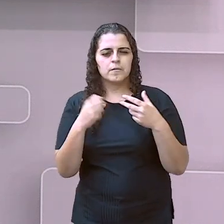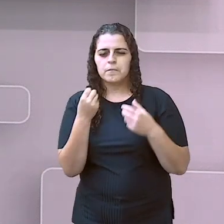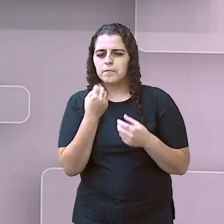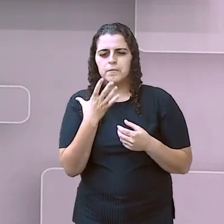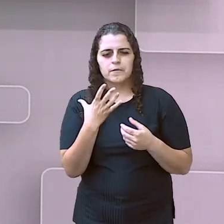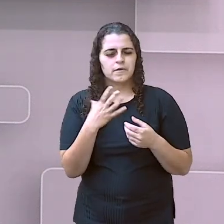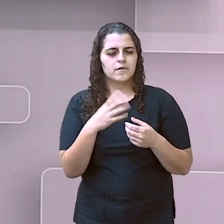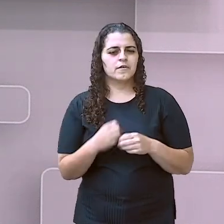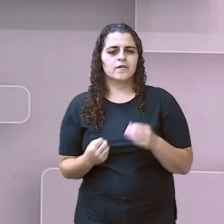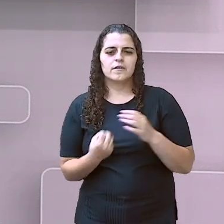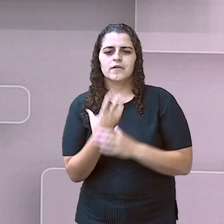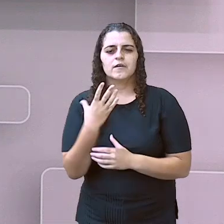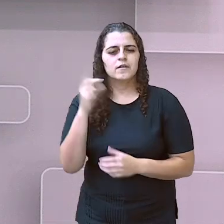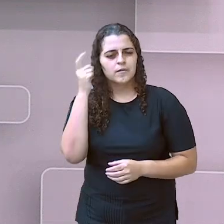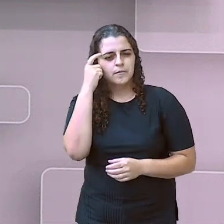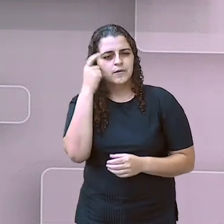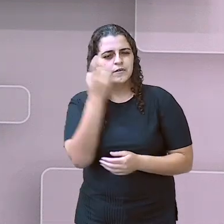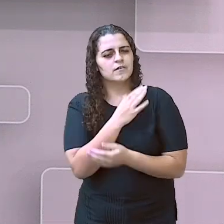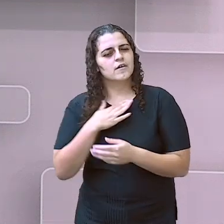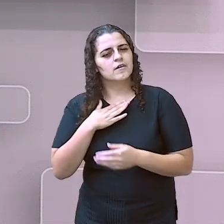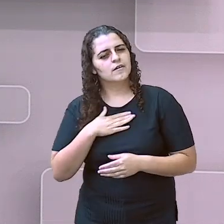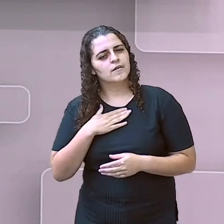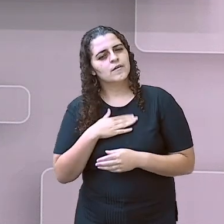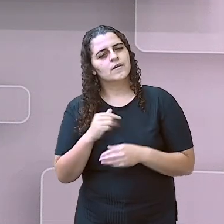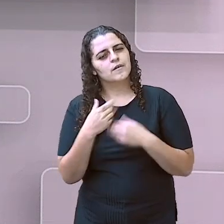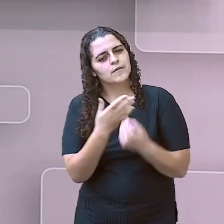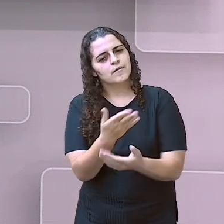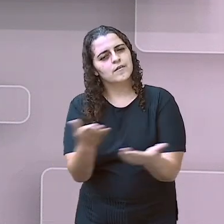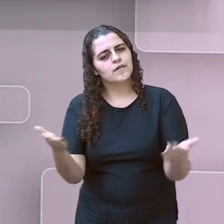bem elaboradas e pensadas com carinho para